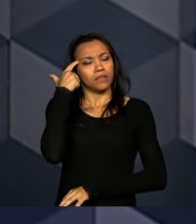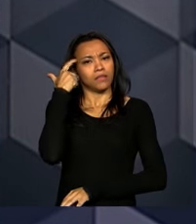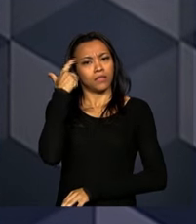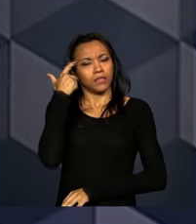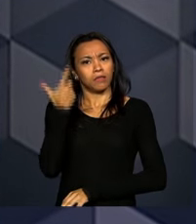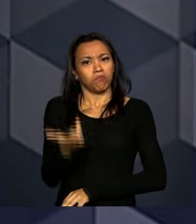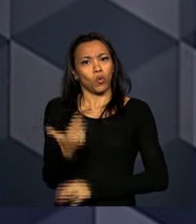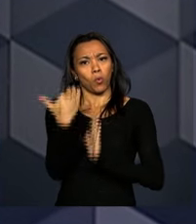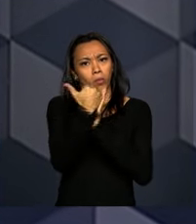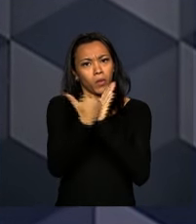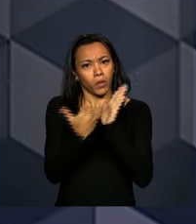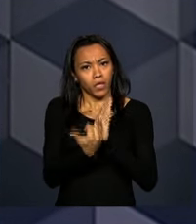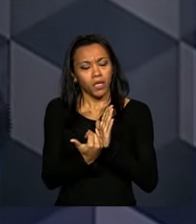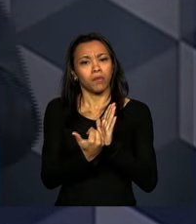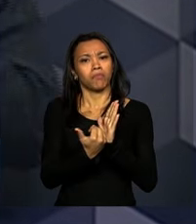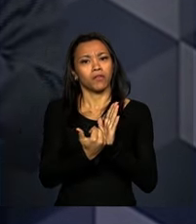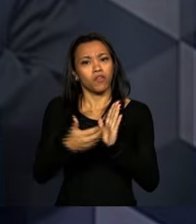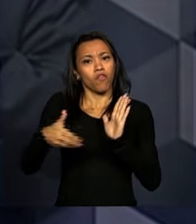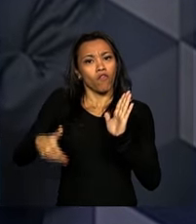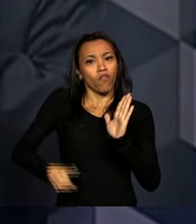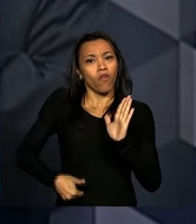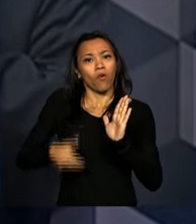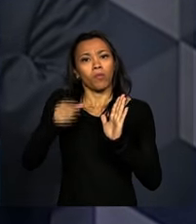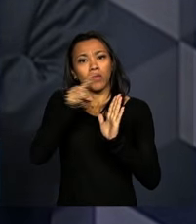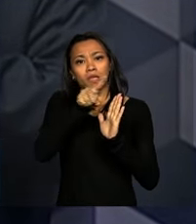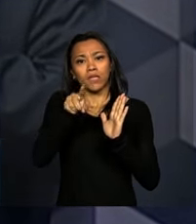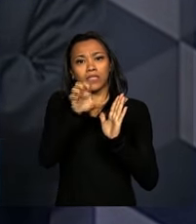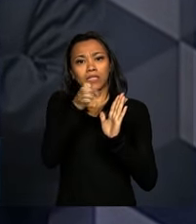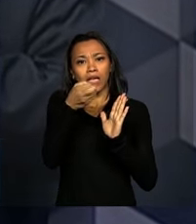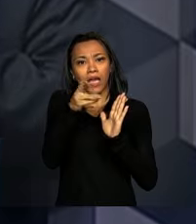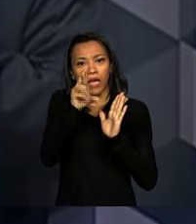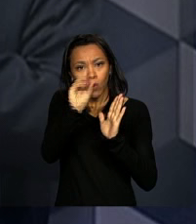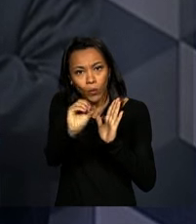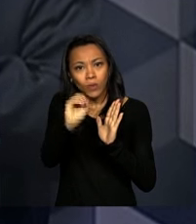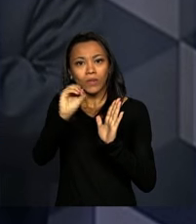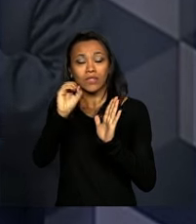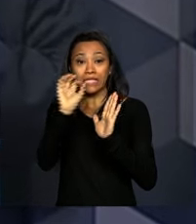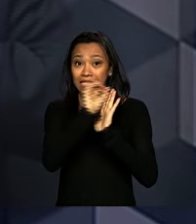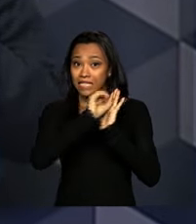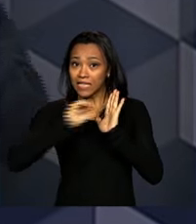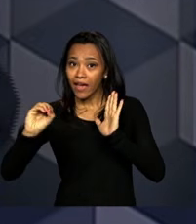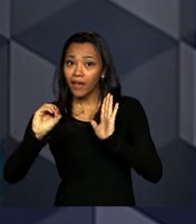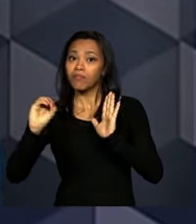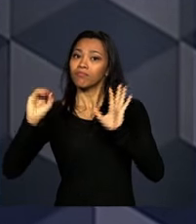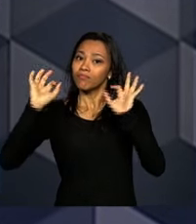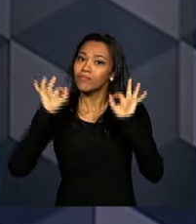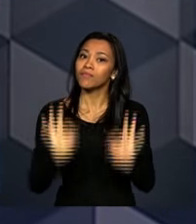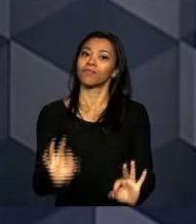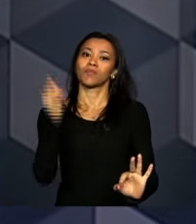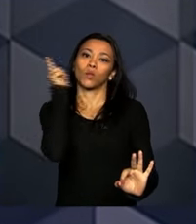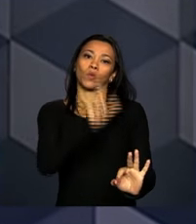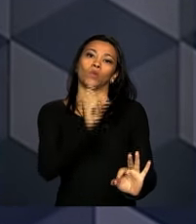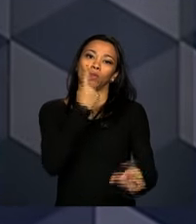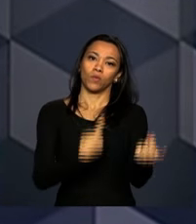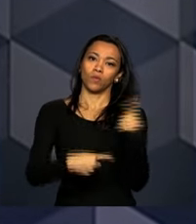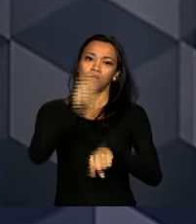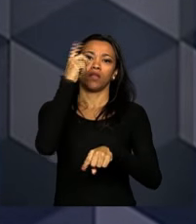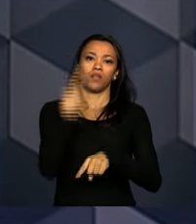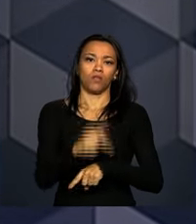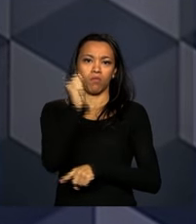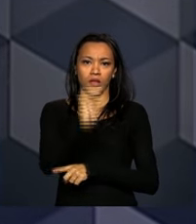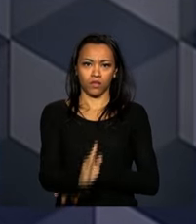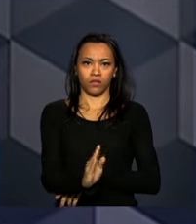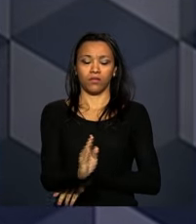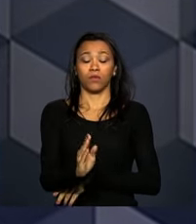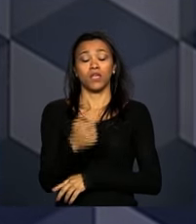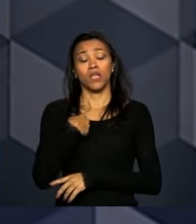Fome Zero deu certo. Nós estamos efetivamente zerando a fome no Brasil. E naquele momento eu